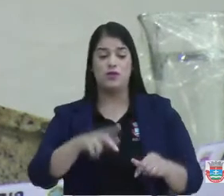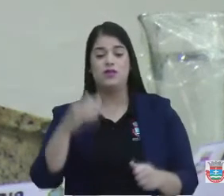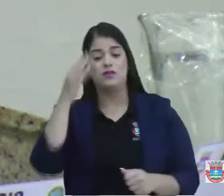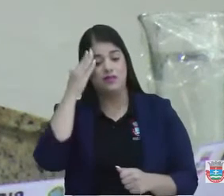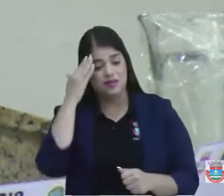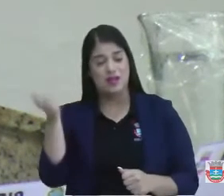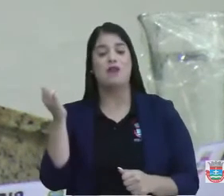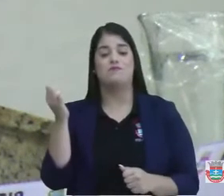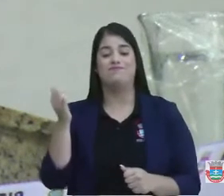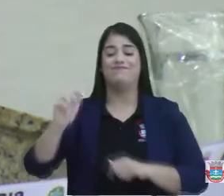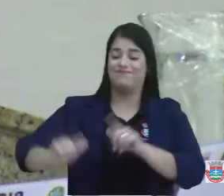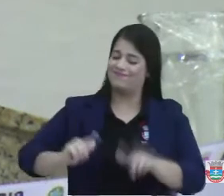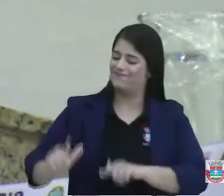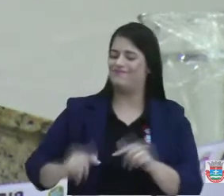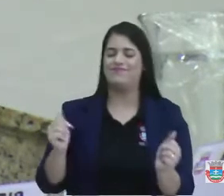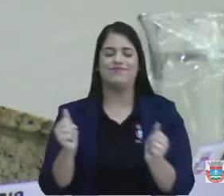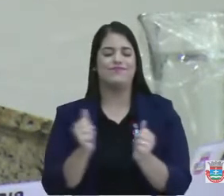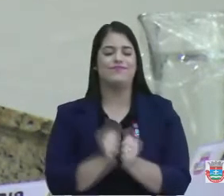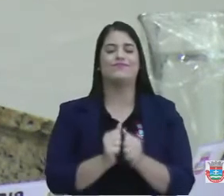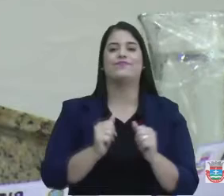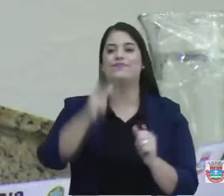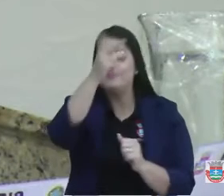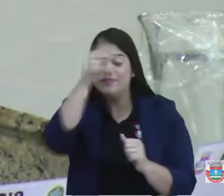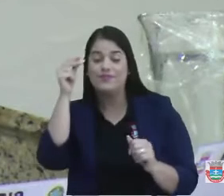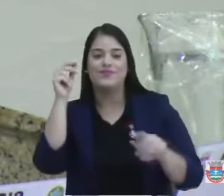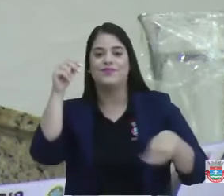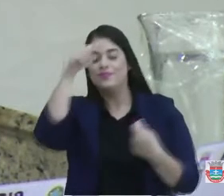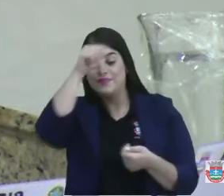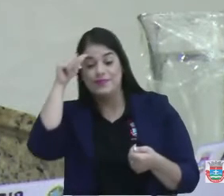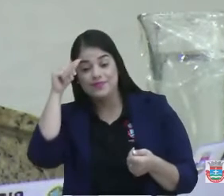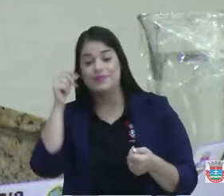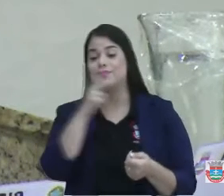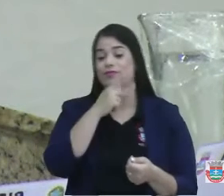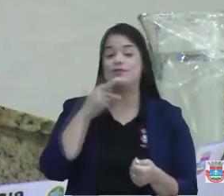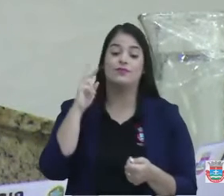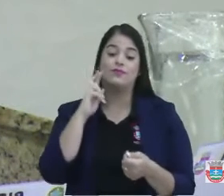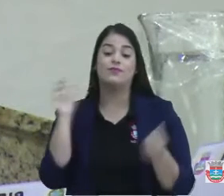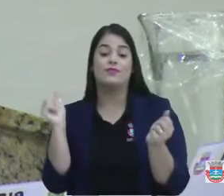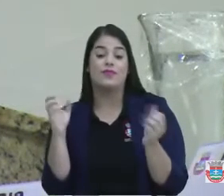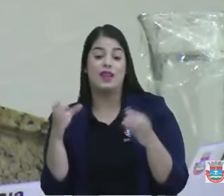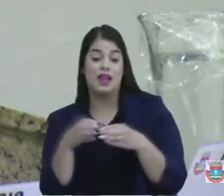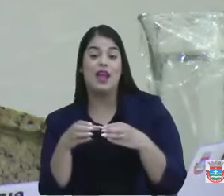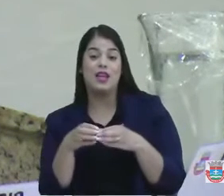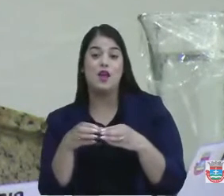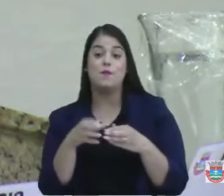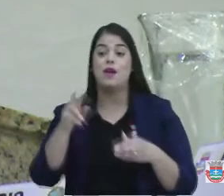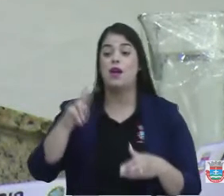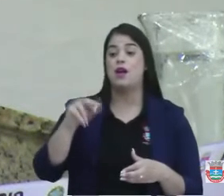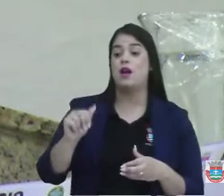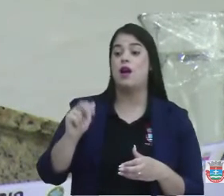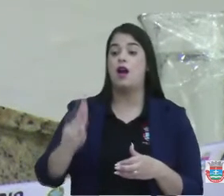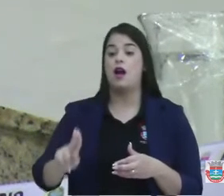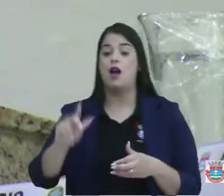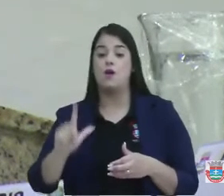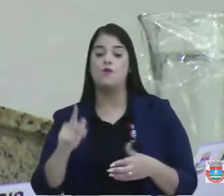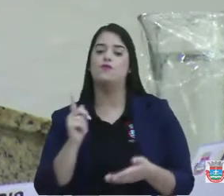se dedicou trabalhou junto com Alexandre batité Paulo Renato toda sua equipe é Raul Henry também que